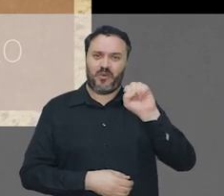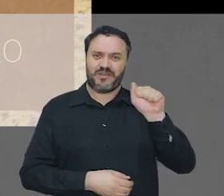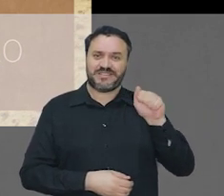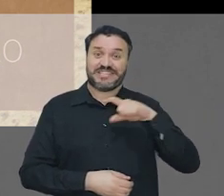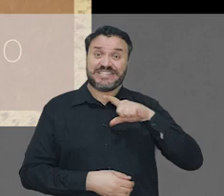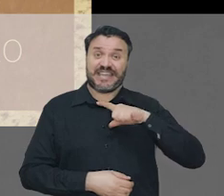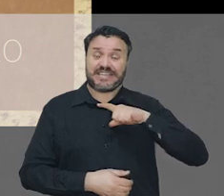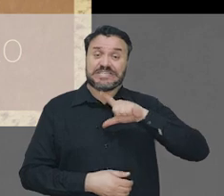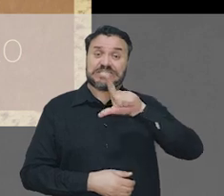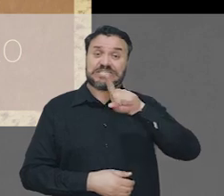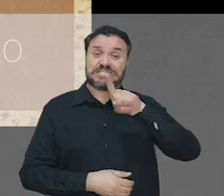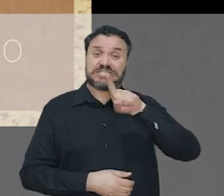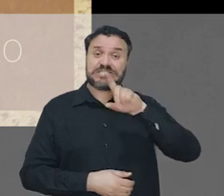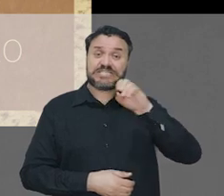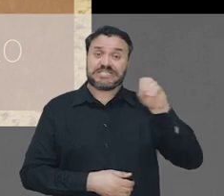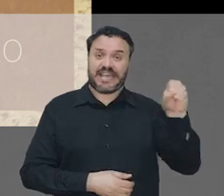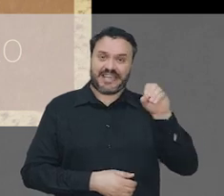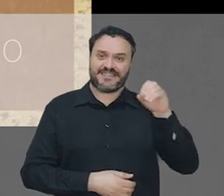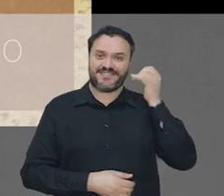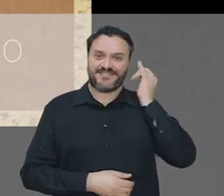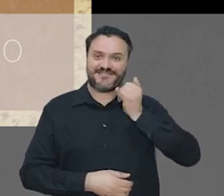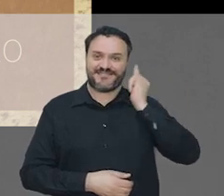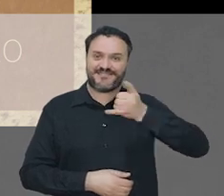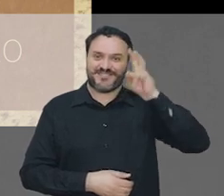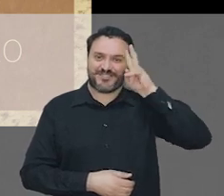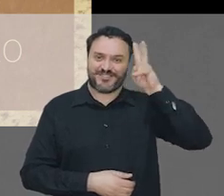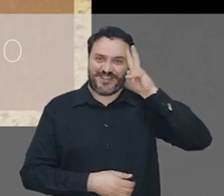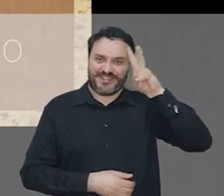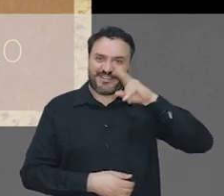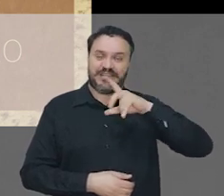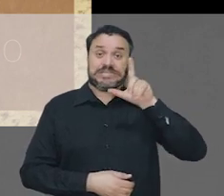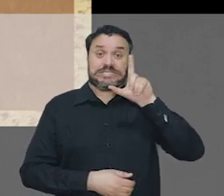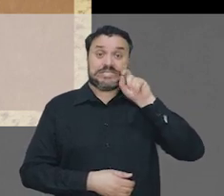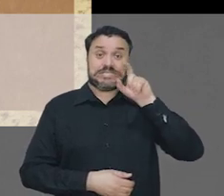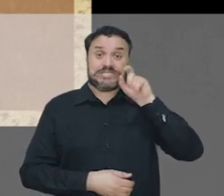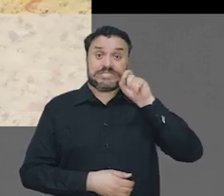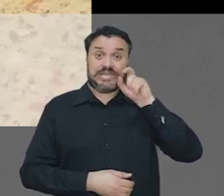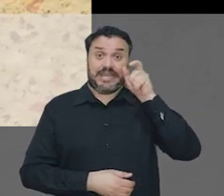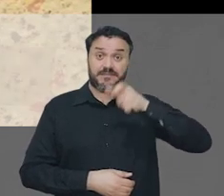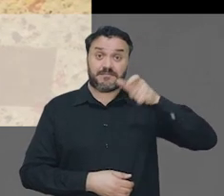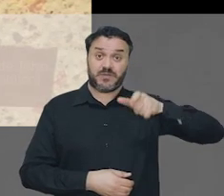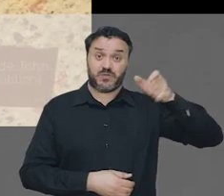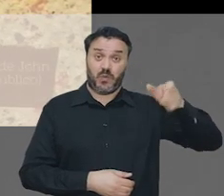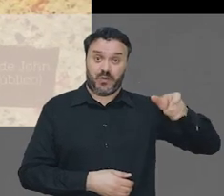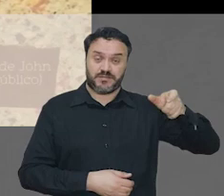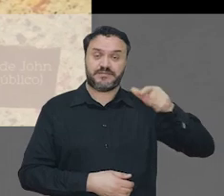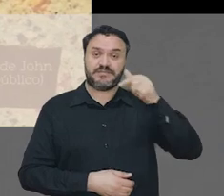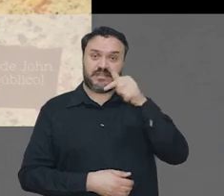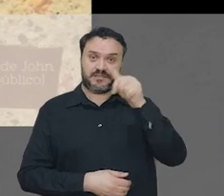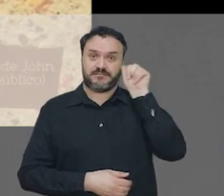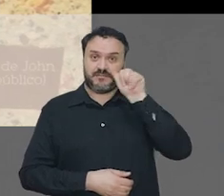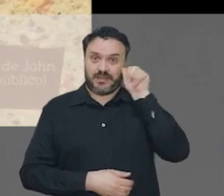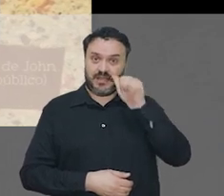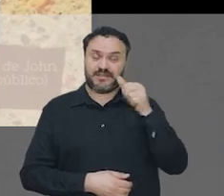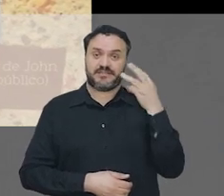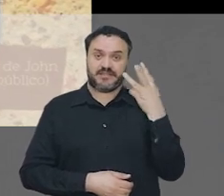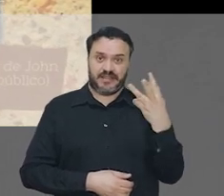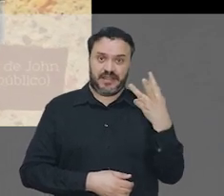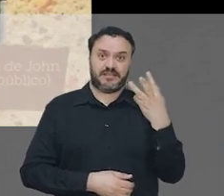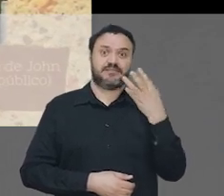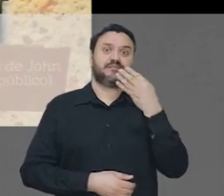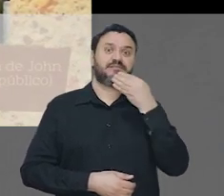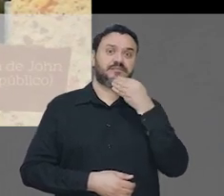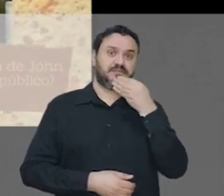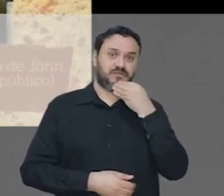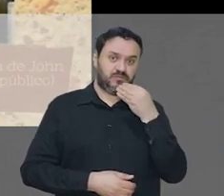histórias, contadas por 10 narradores personagens, mais precisamente 7 moças e 3 rapazes,